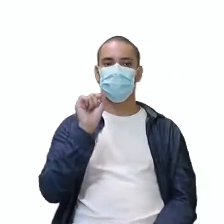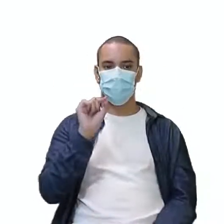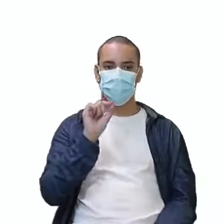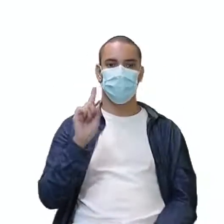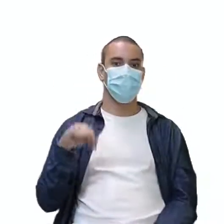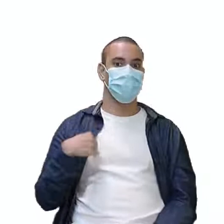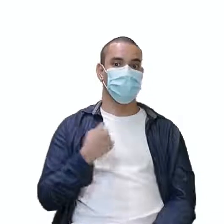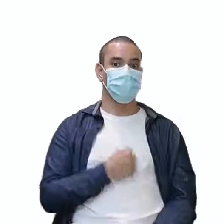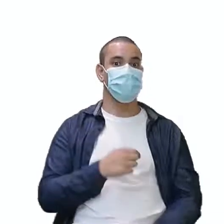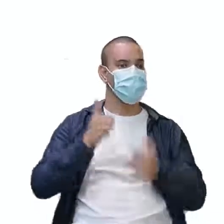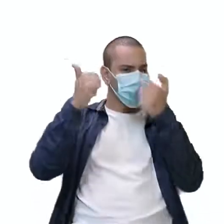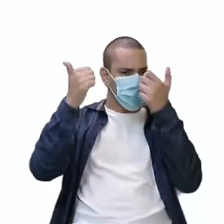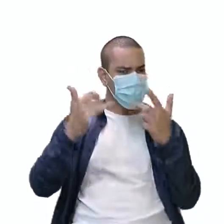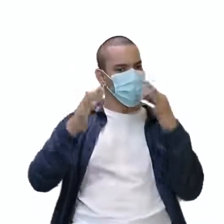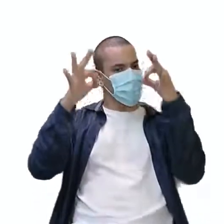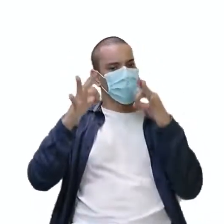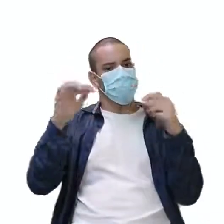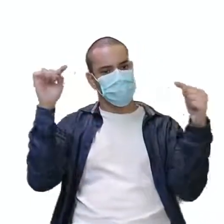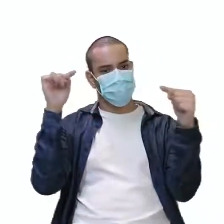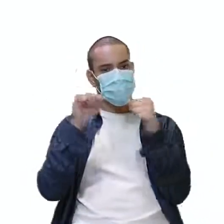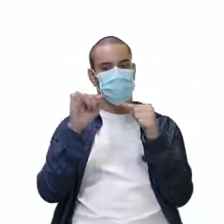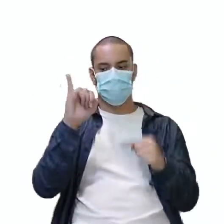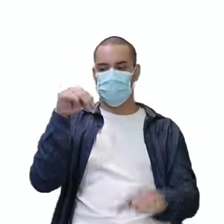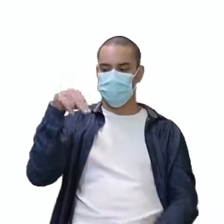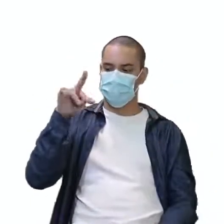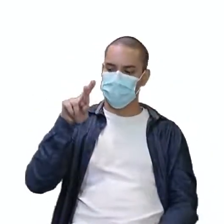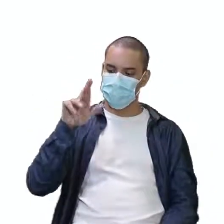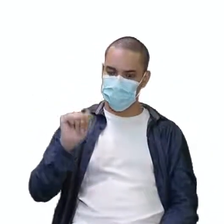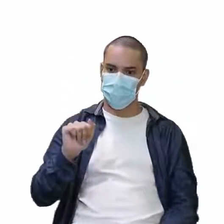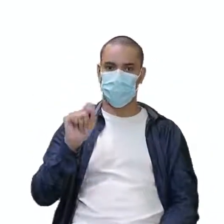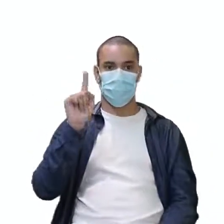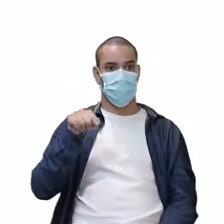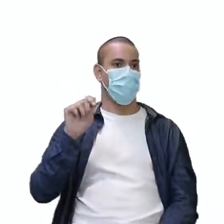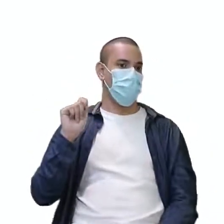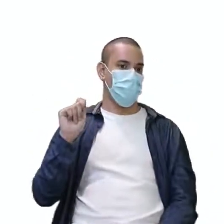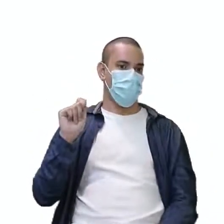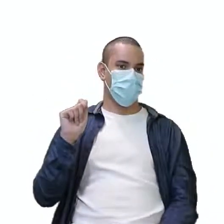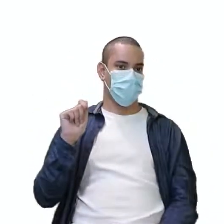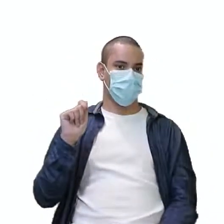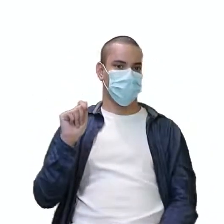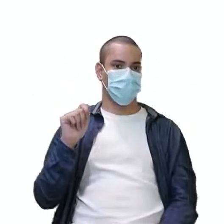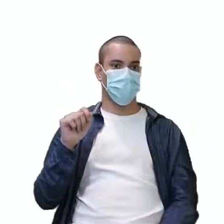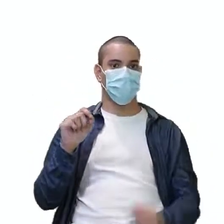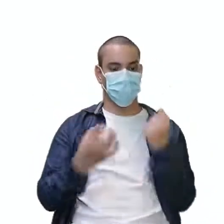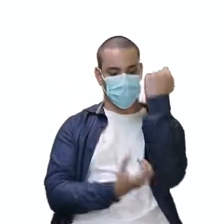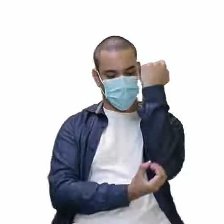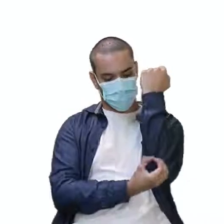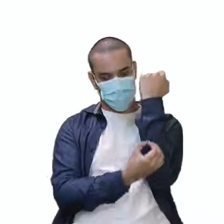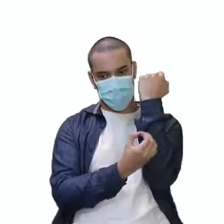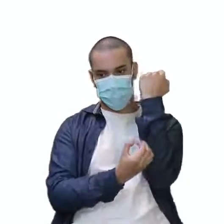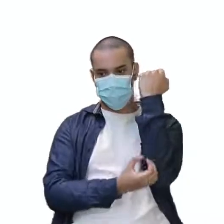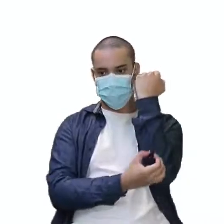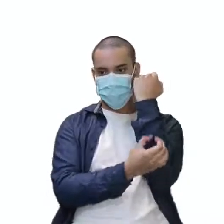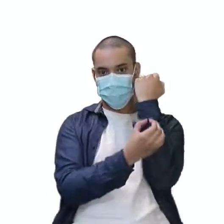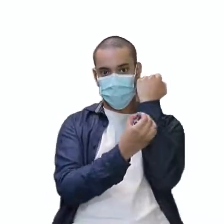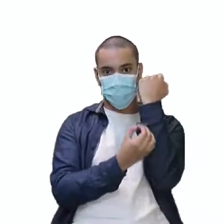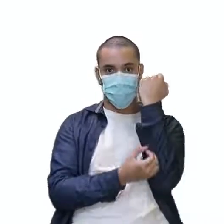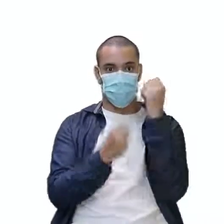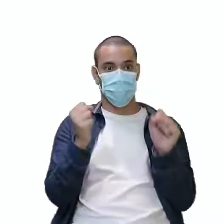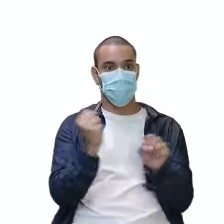está enfatizando uma relação intraespecífica harmônica é a letra A, onde você vai ter os térmitas